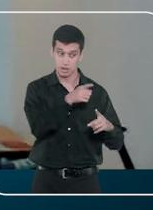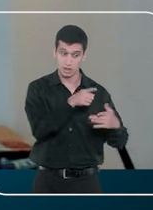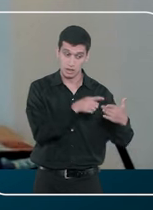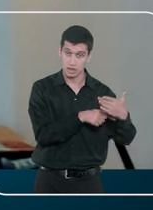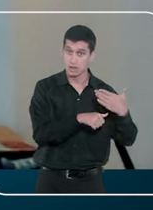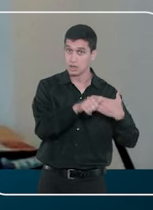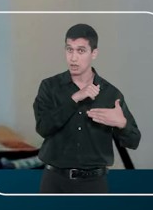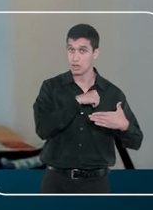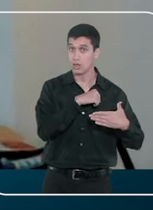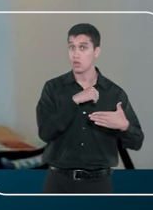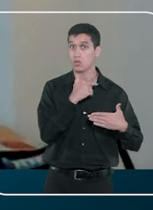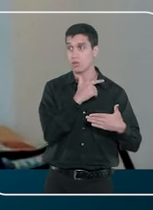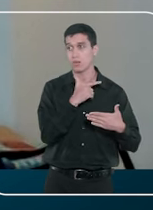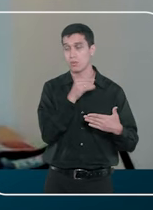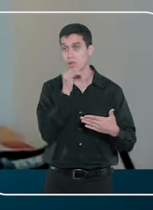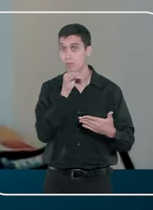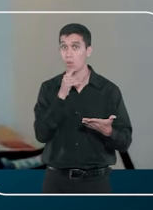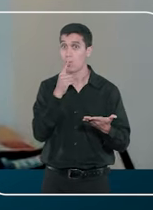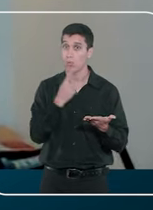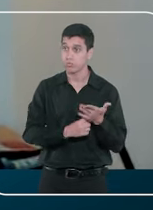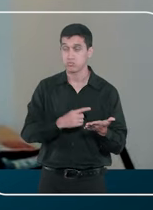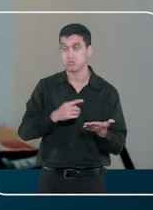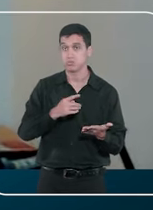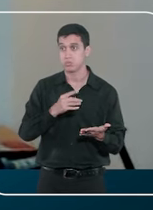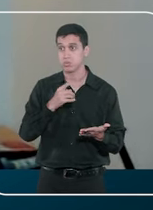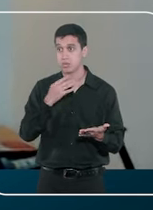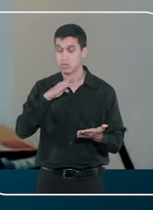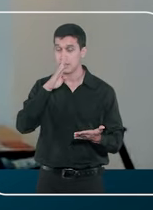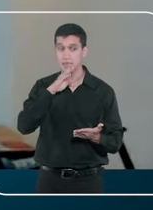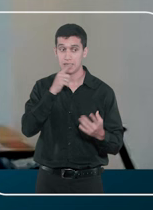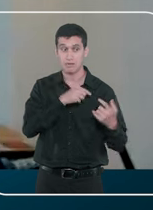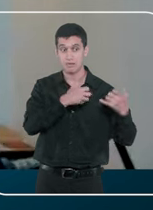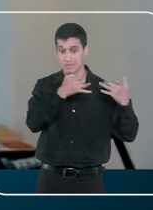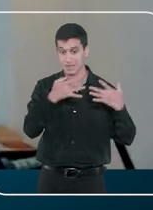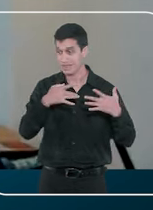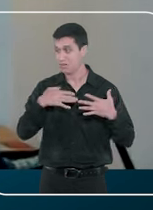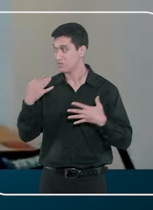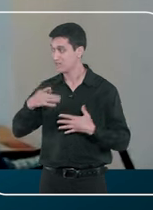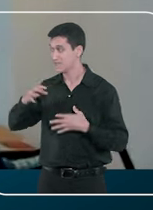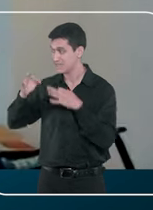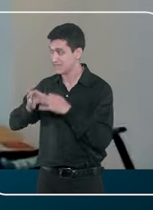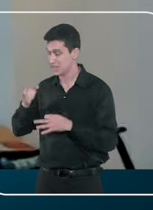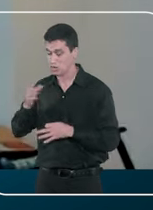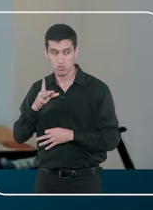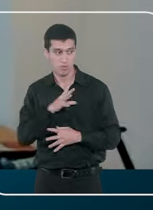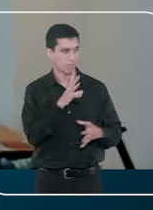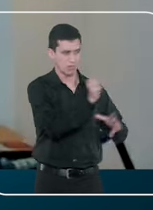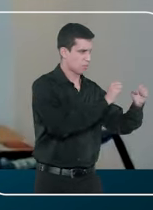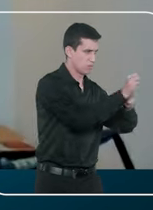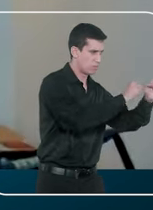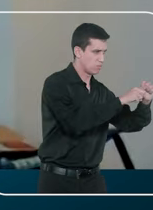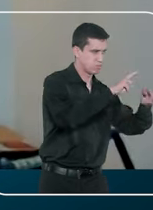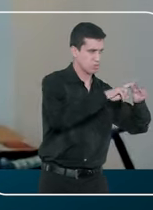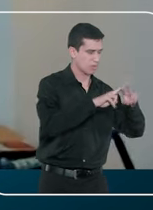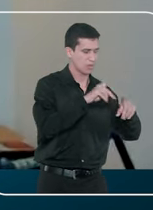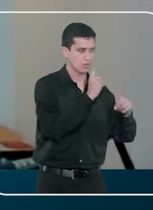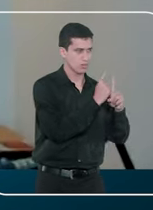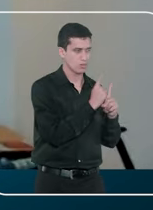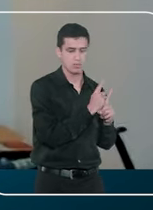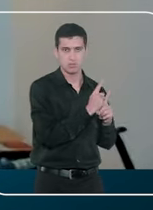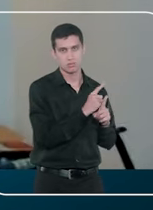acusatório. O êxito acusatório segue sendo o titular da ação penal do Ministério Público. Até por isso que também temos